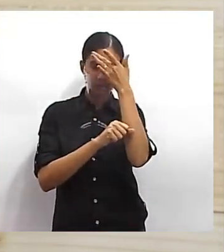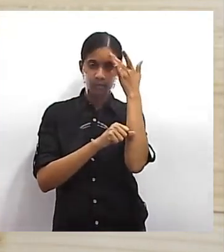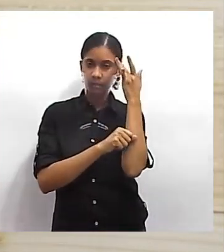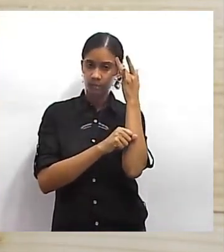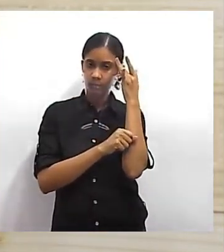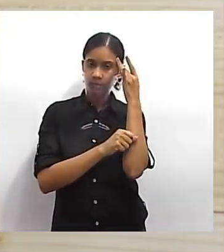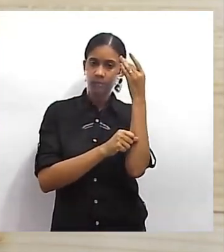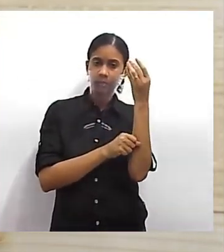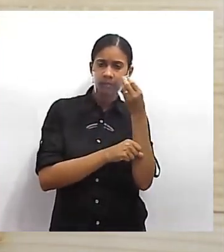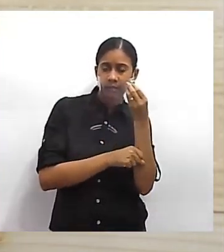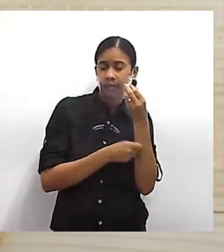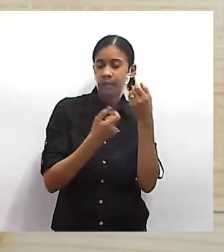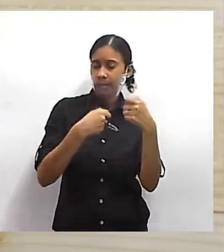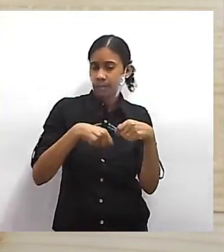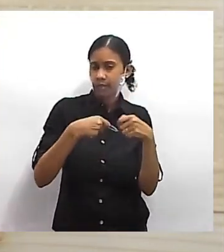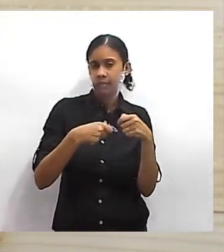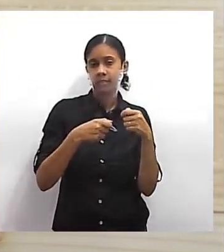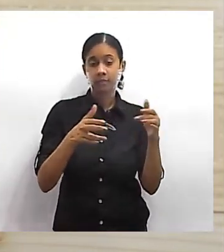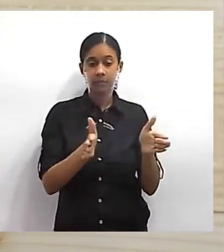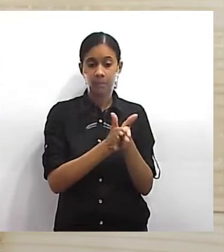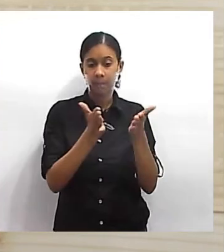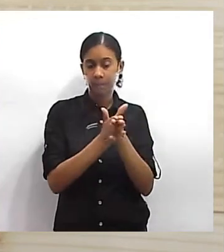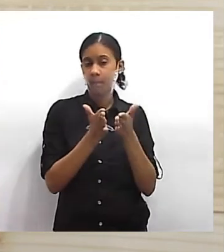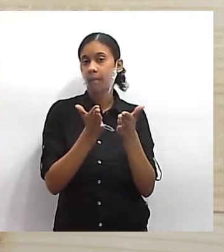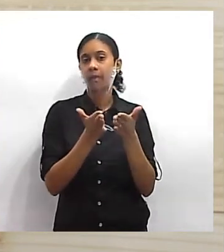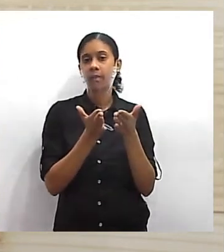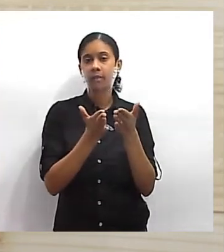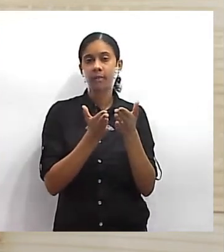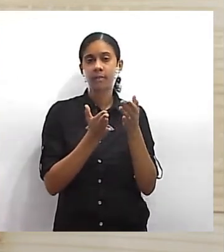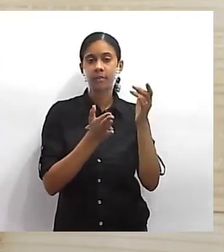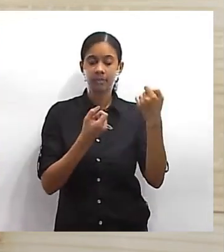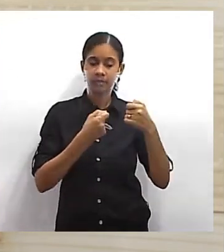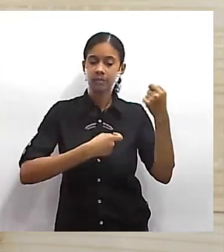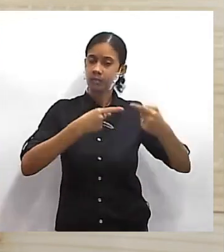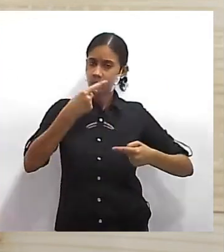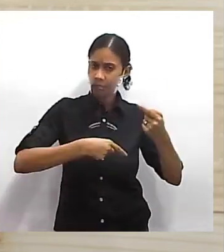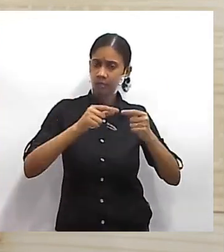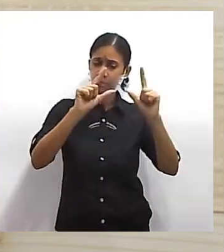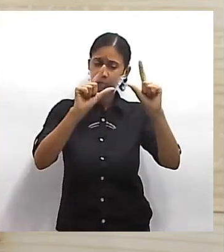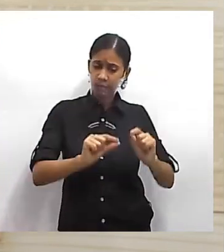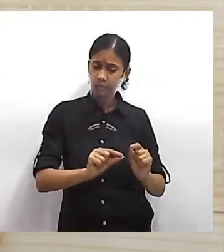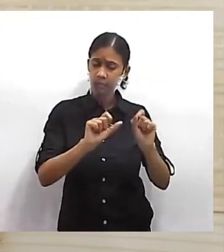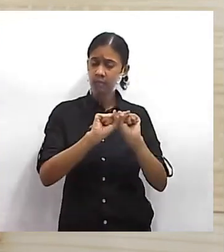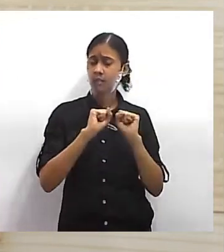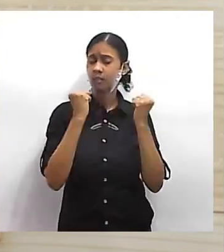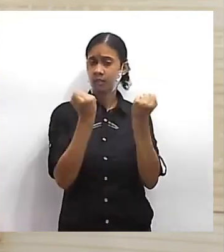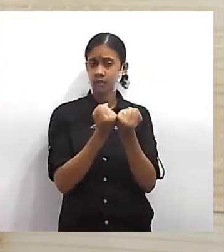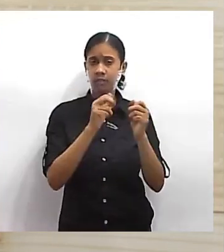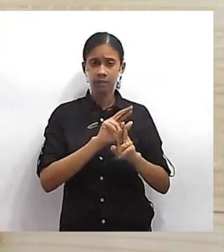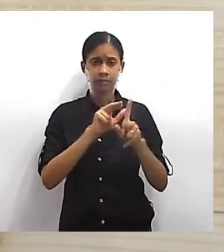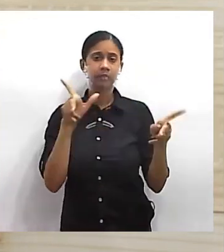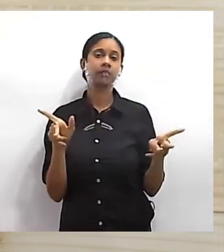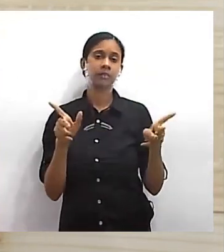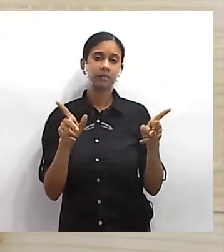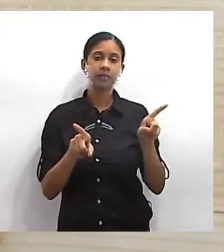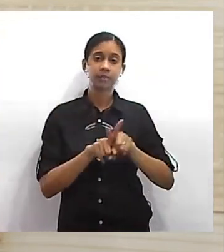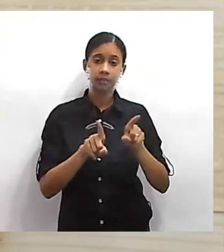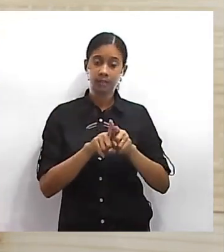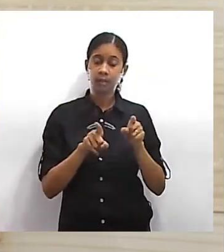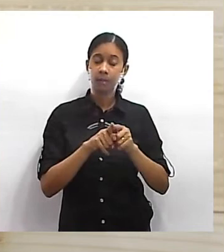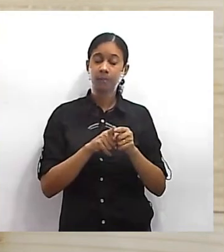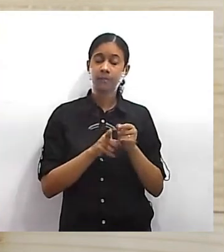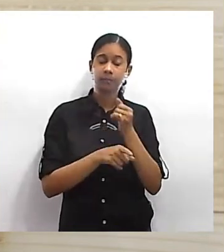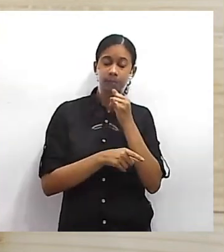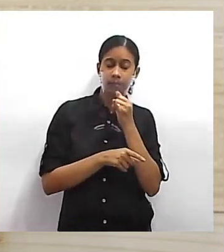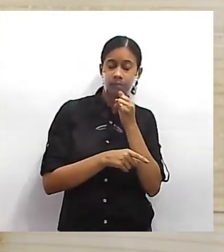os que se encontram em situação de pobreza absoluta. Também são políticas de diminuição da desigualdade. Um exemplo de políticas sociais são